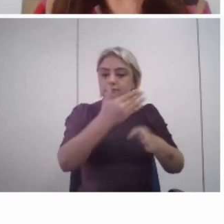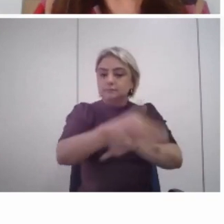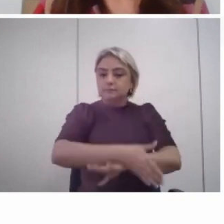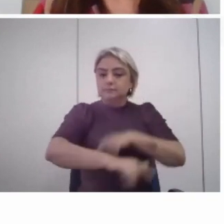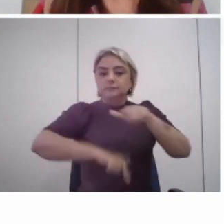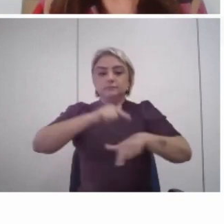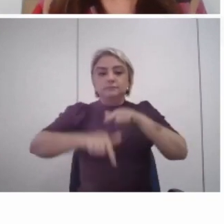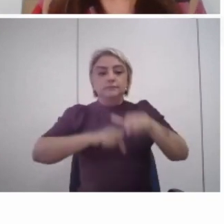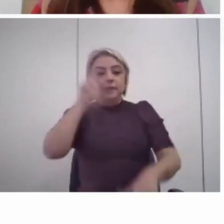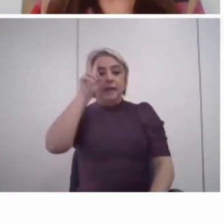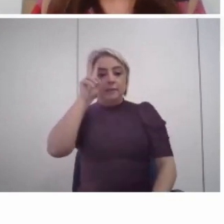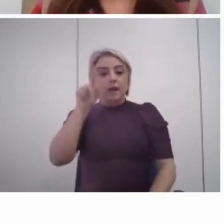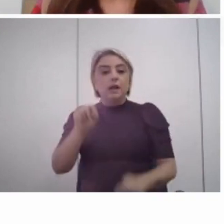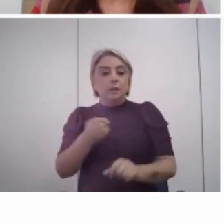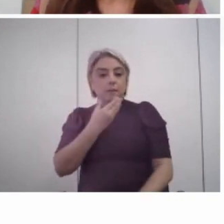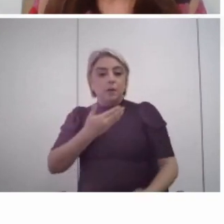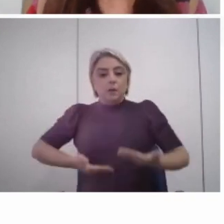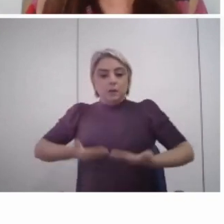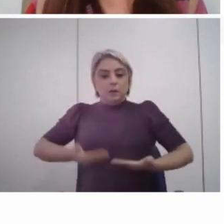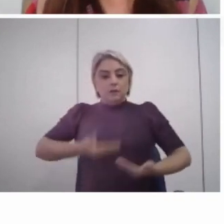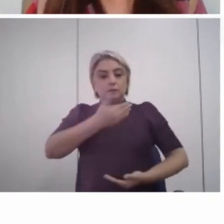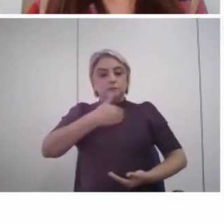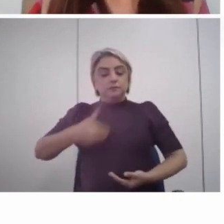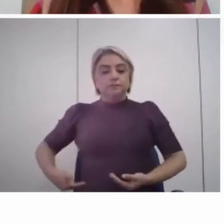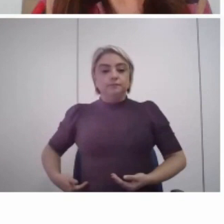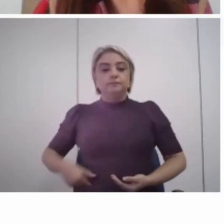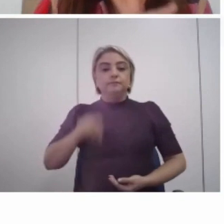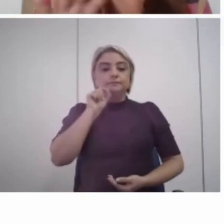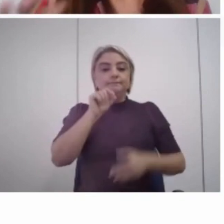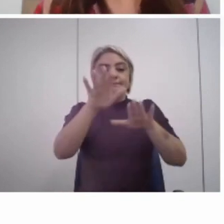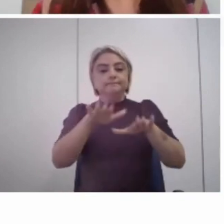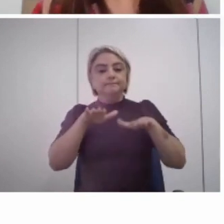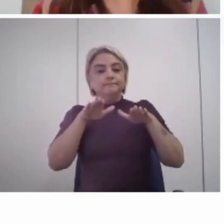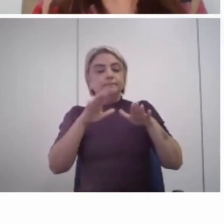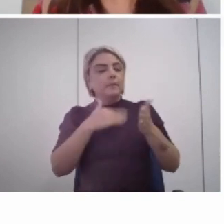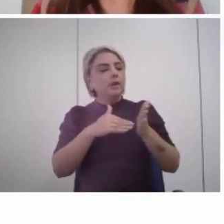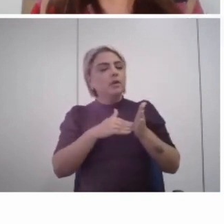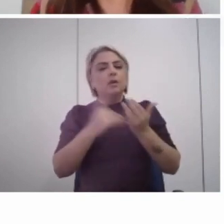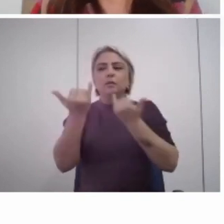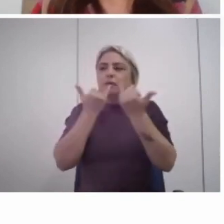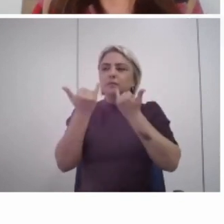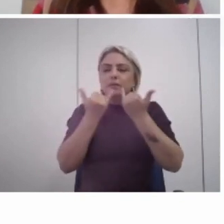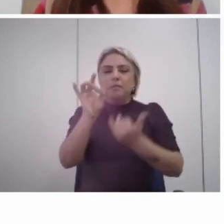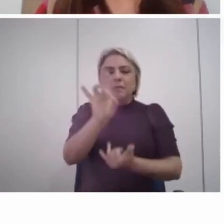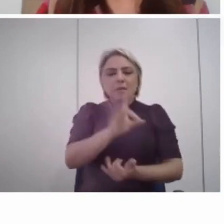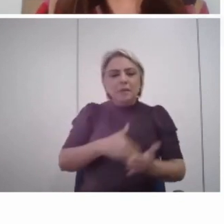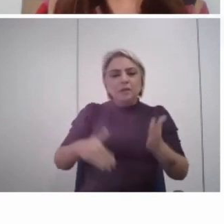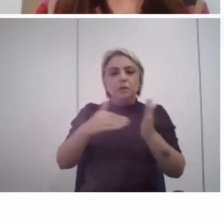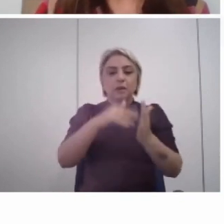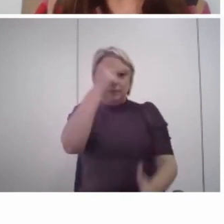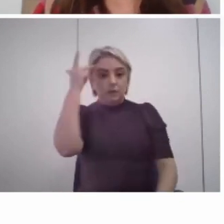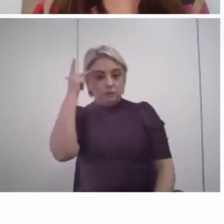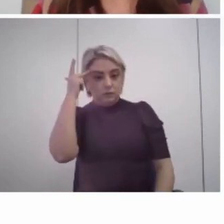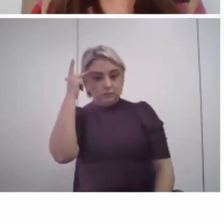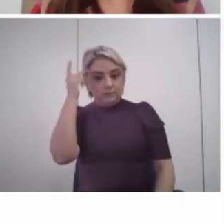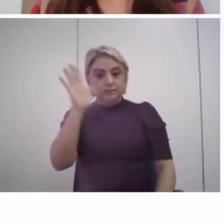trabalhador, lembrando que isso serve também para o servidor público, né? Então, é nesse evento que vão ter todas as informações daquele trabalhador ali. Em regra